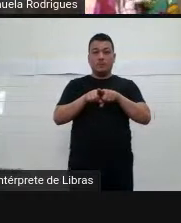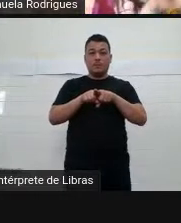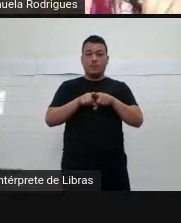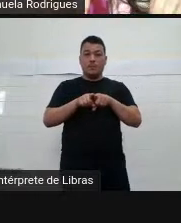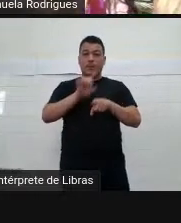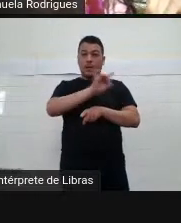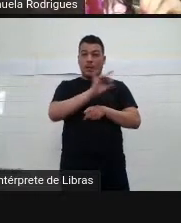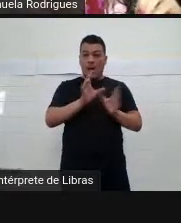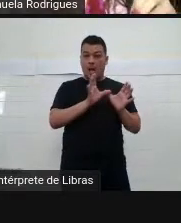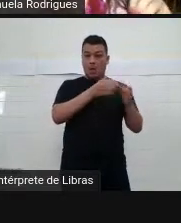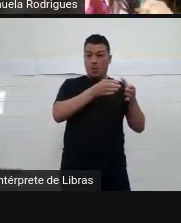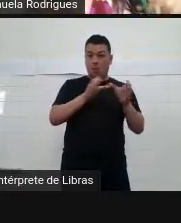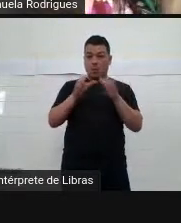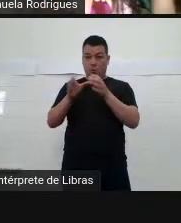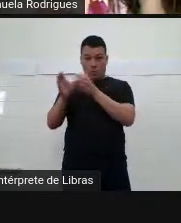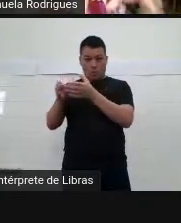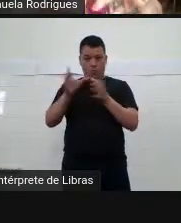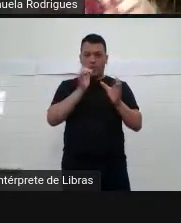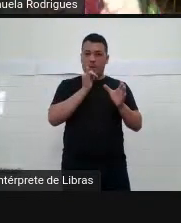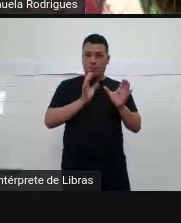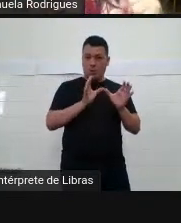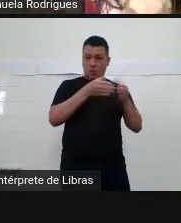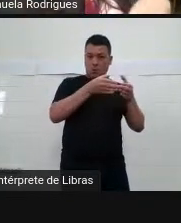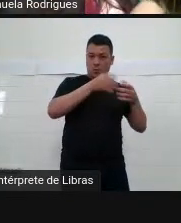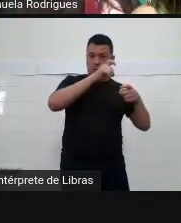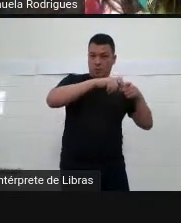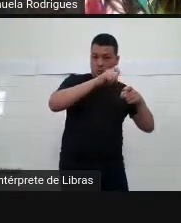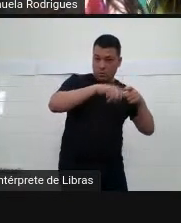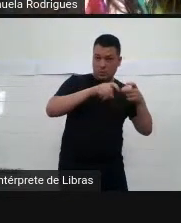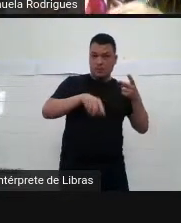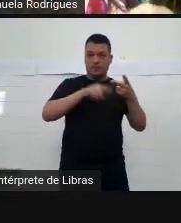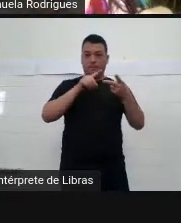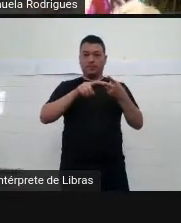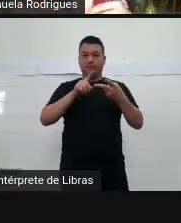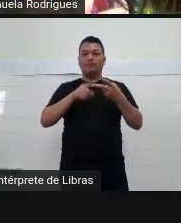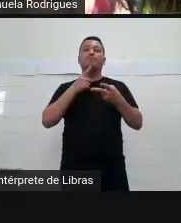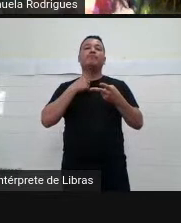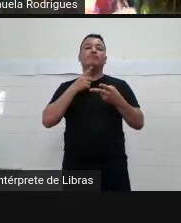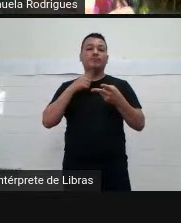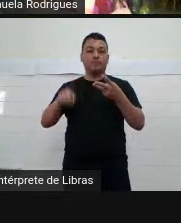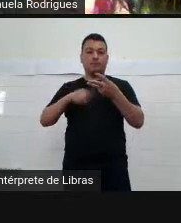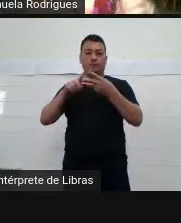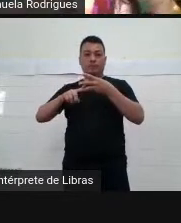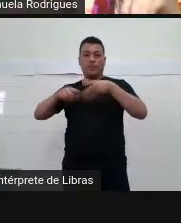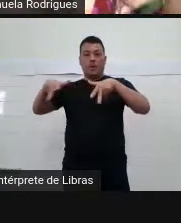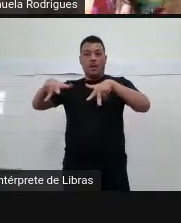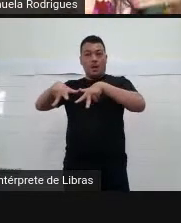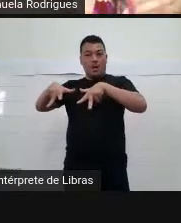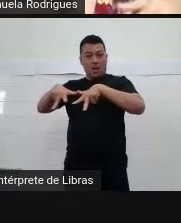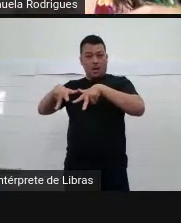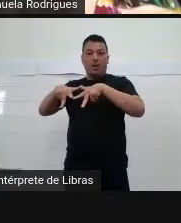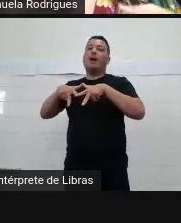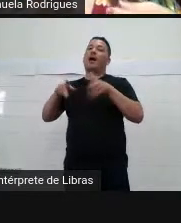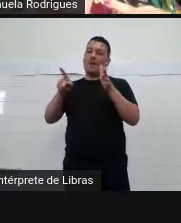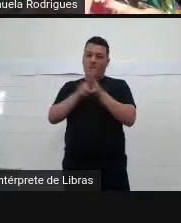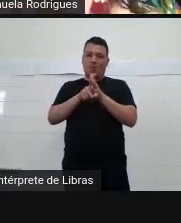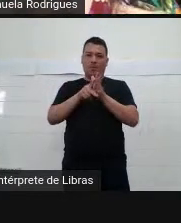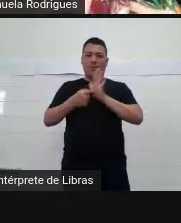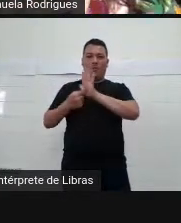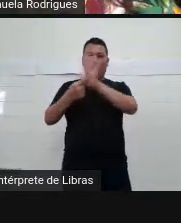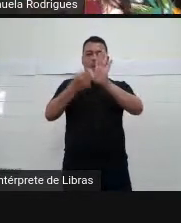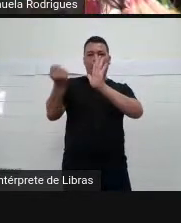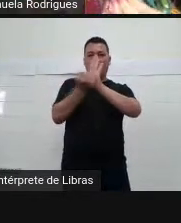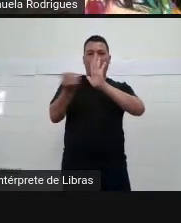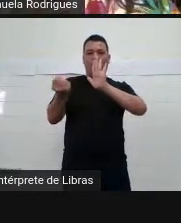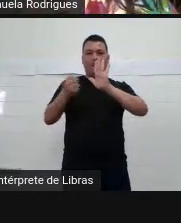categorias sexo, gênero e desejo acabam ganhando forma, ao mesmo tempo em